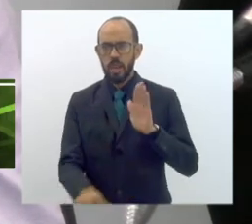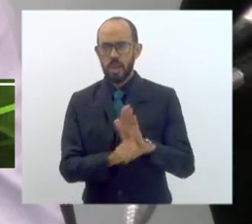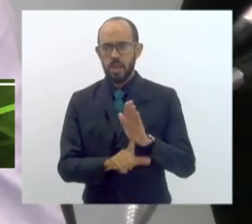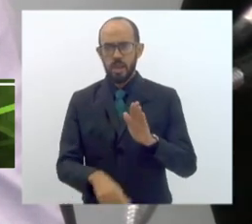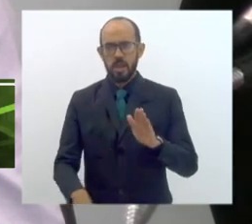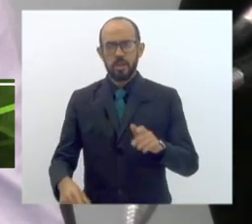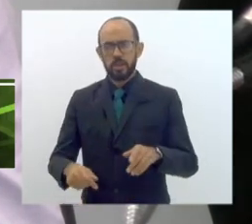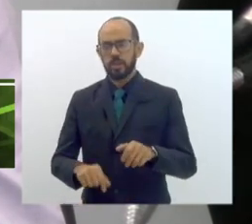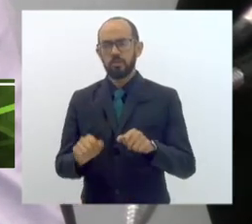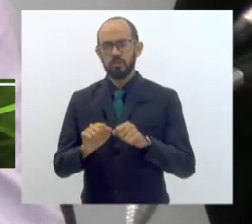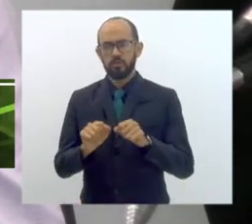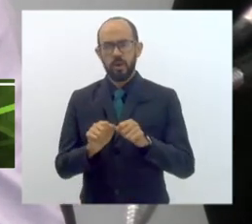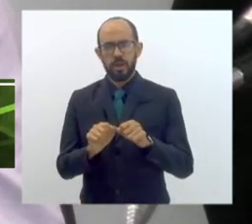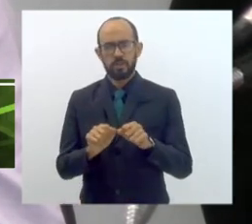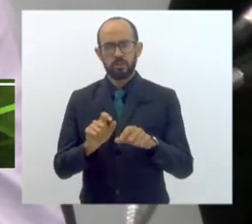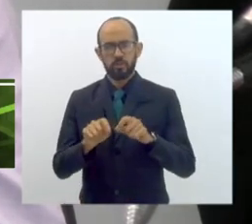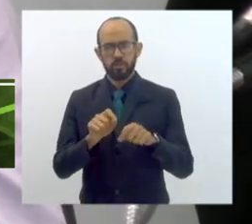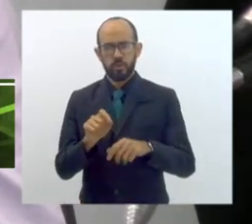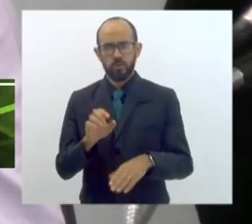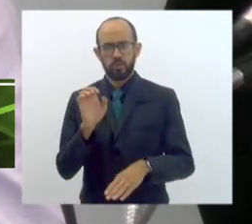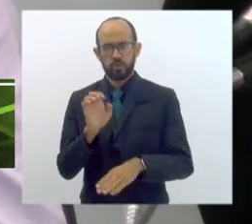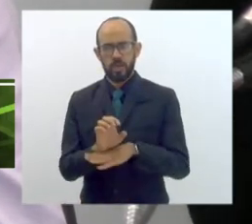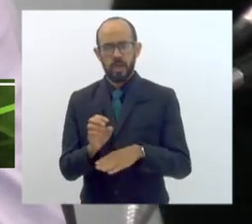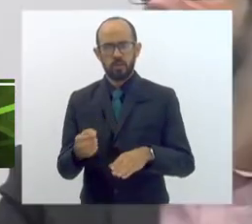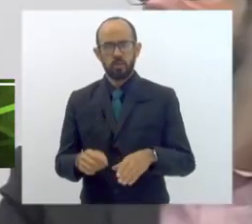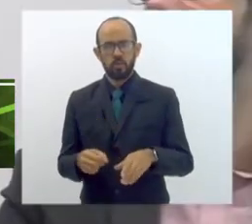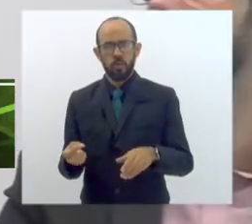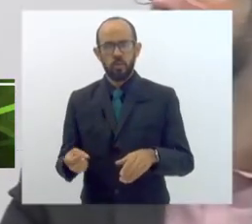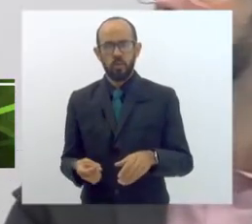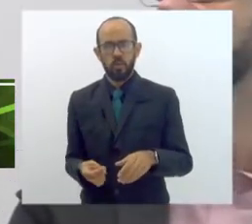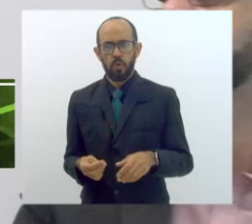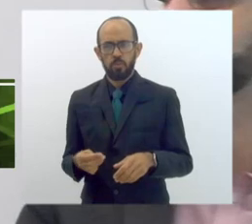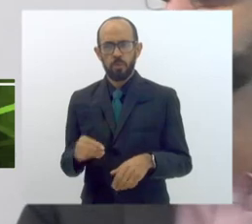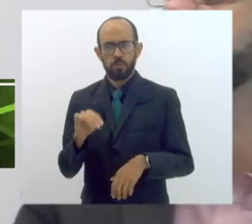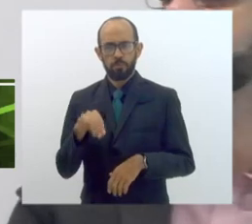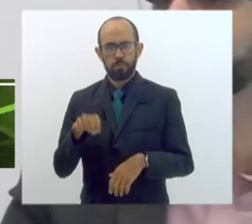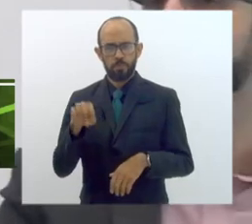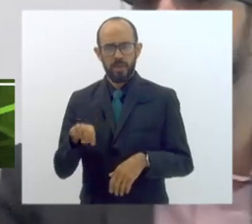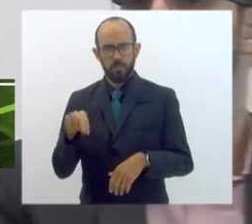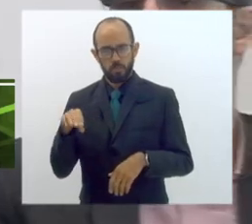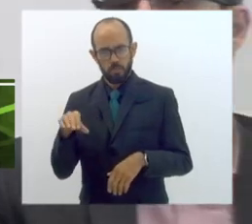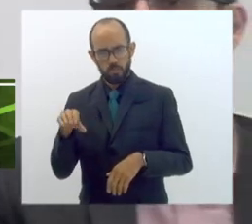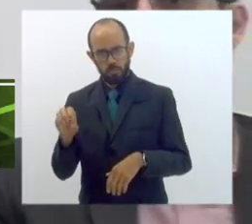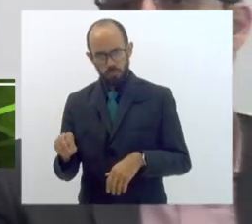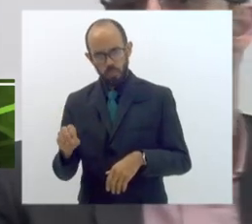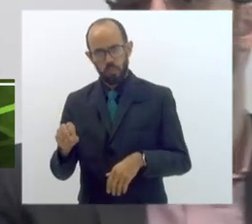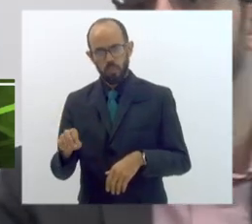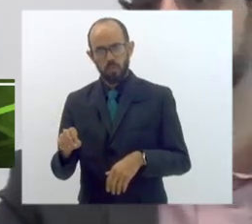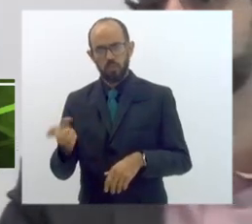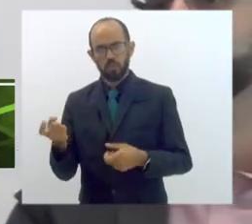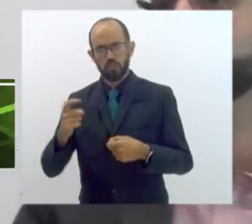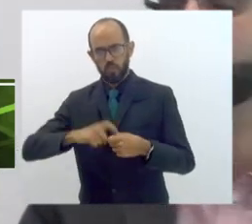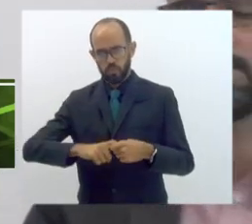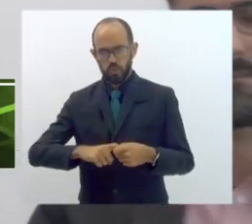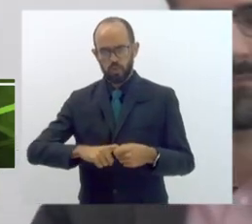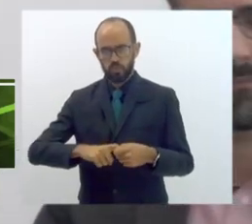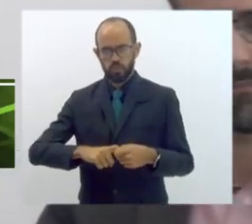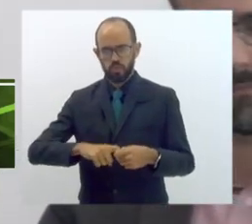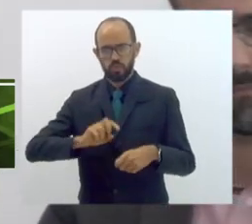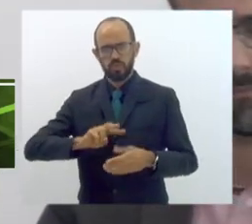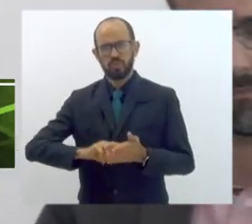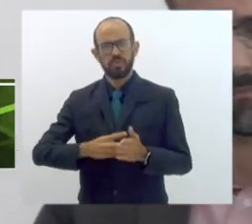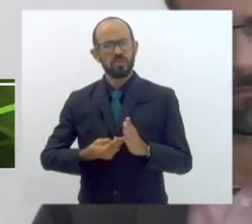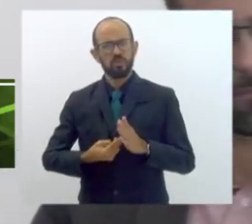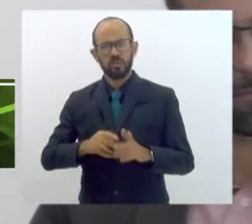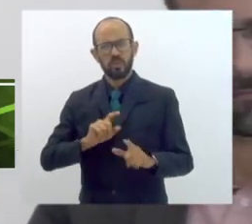que coloca o Estado como membro dos consórcios intermunicipais. E o que é que significa isso?